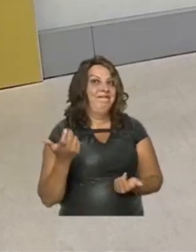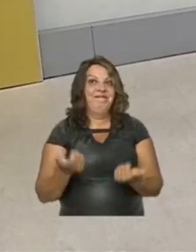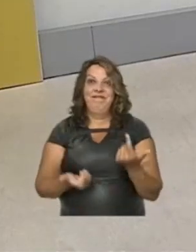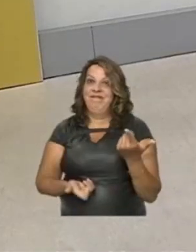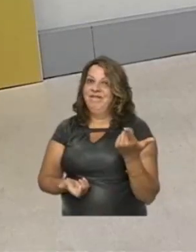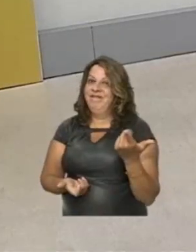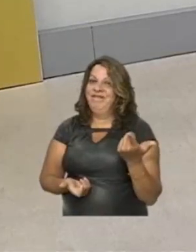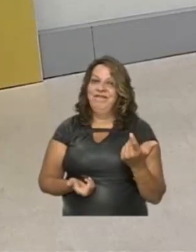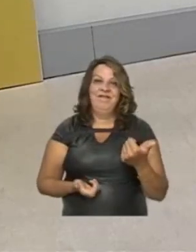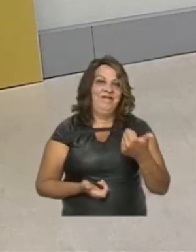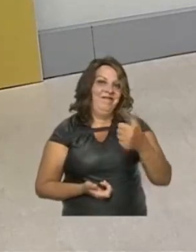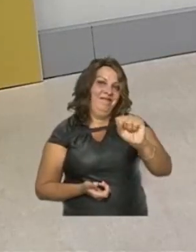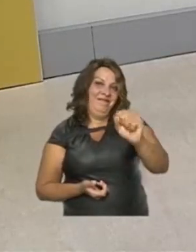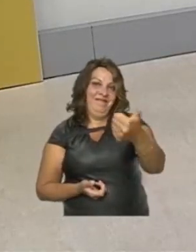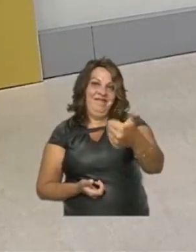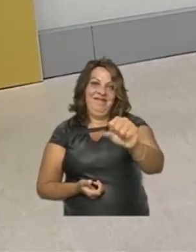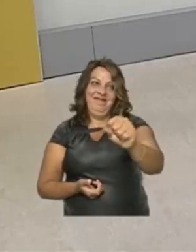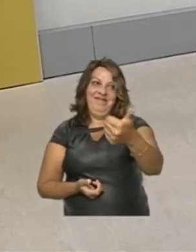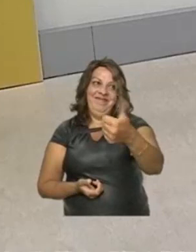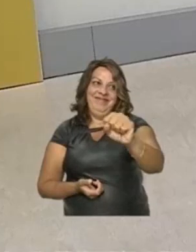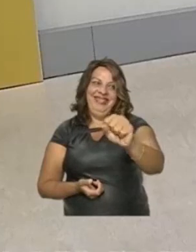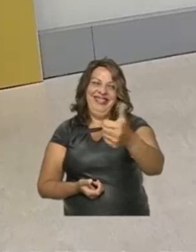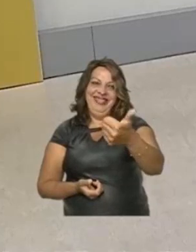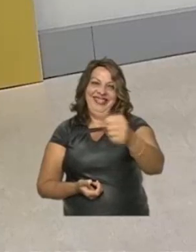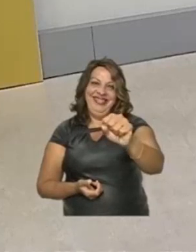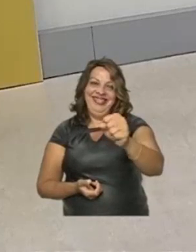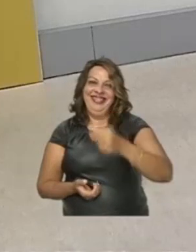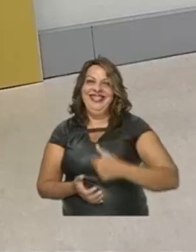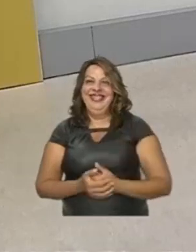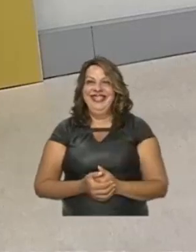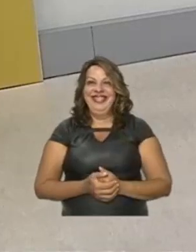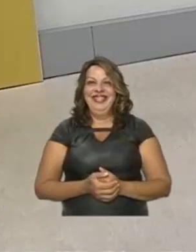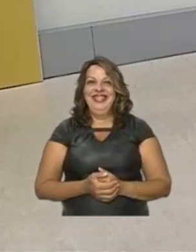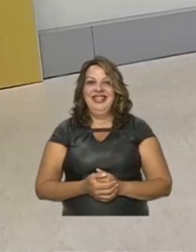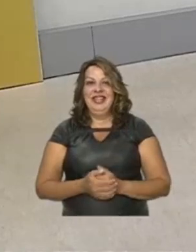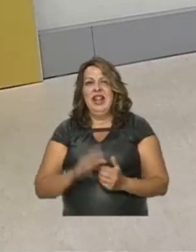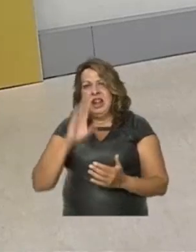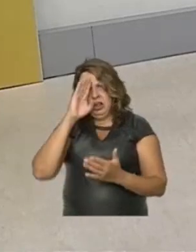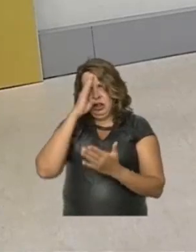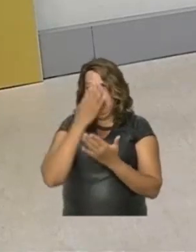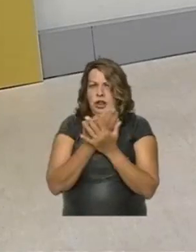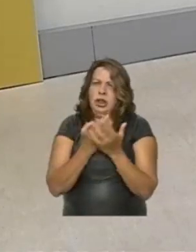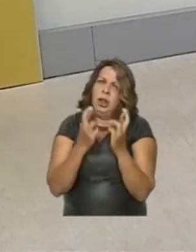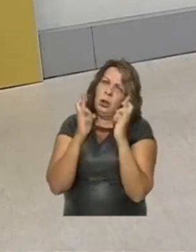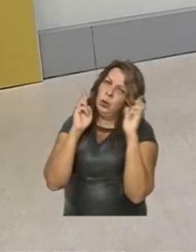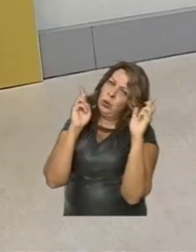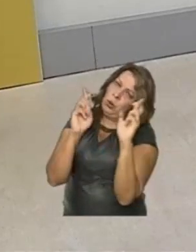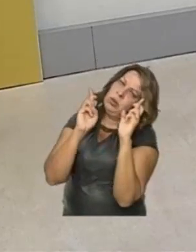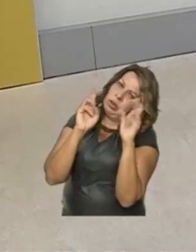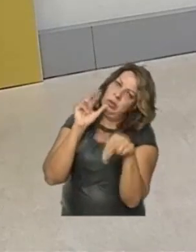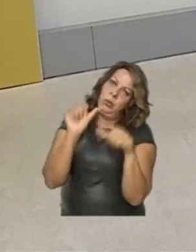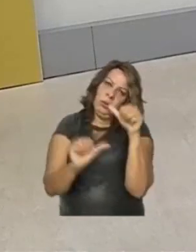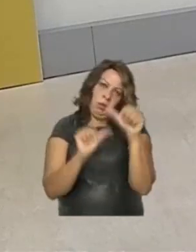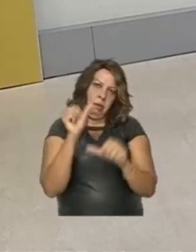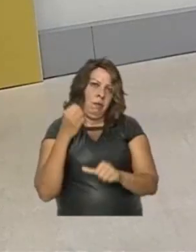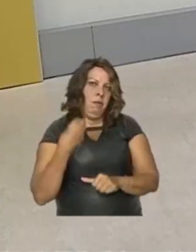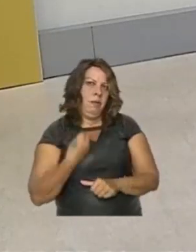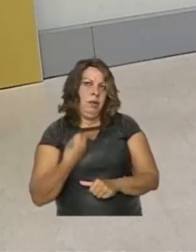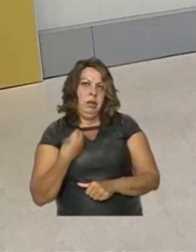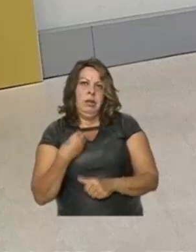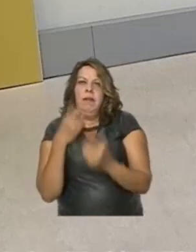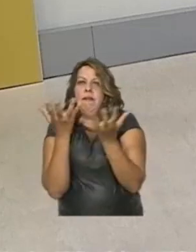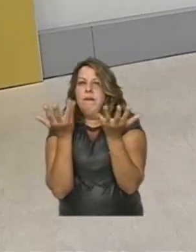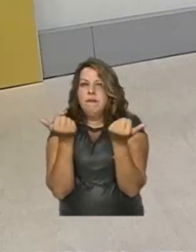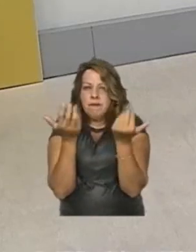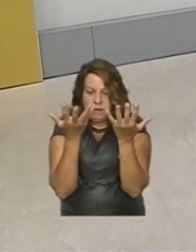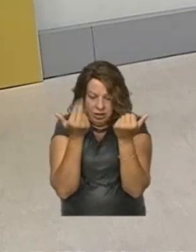51, 18, 18, 18, vamos lá, acredita, torce, vamos mudar de vida, vamos nessa, então vem